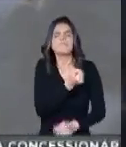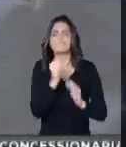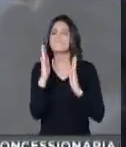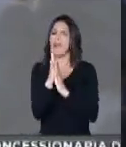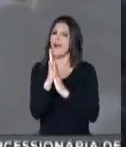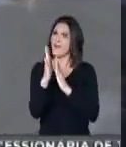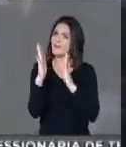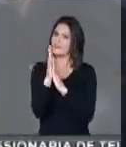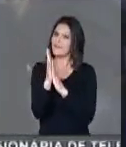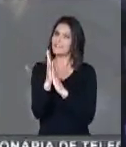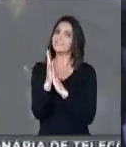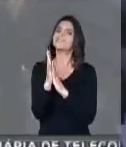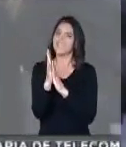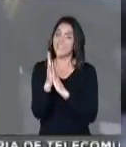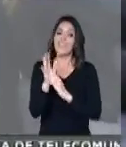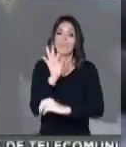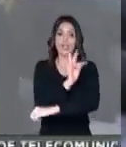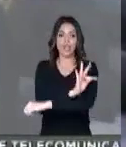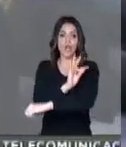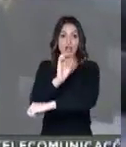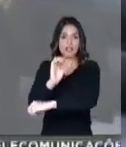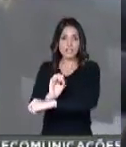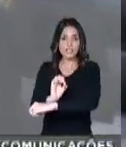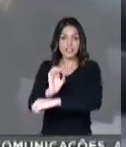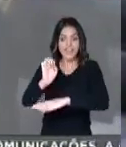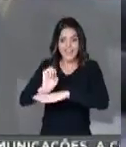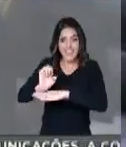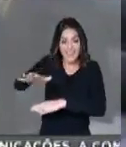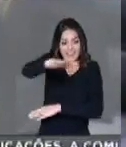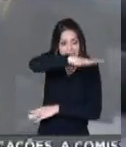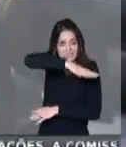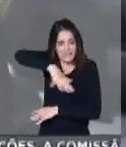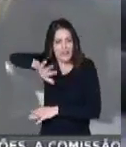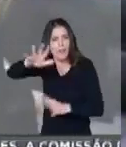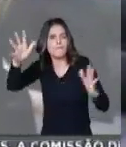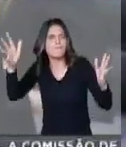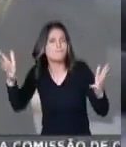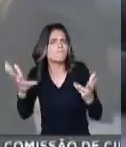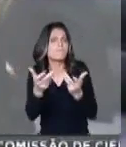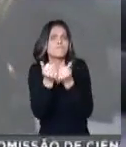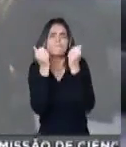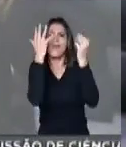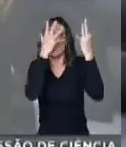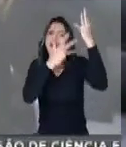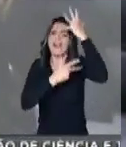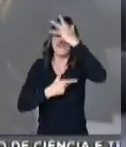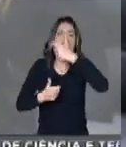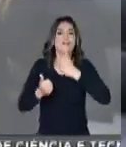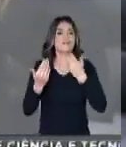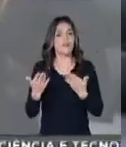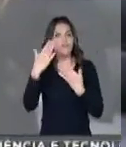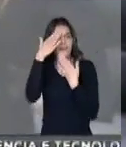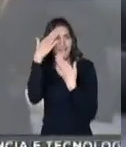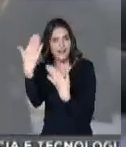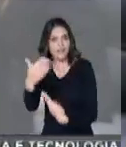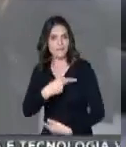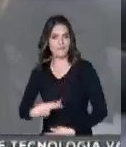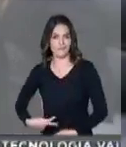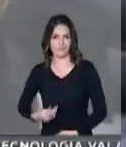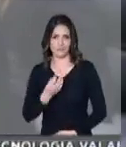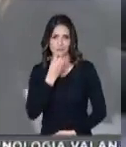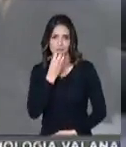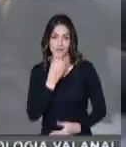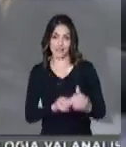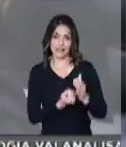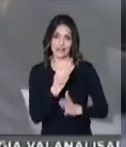estado tão belo que é. Então eu quero aqui agradecer de forma muito especial ao presidente Rodrigo Maia por pautar essa criação da comissão